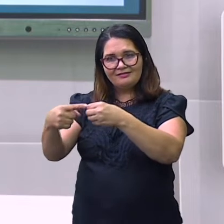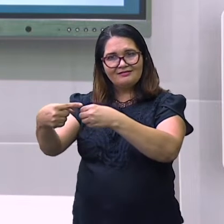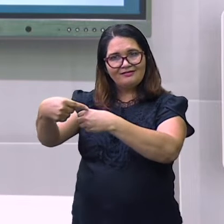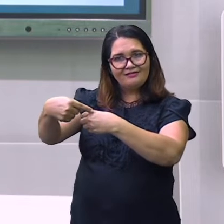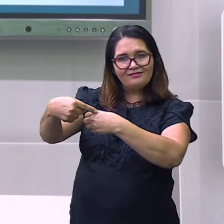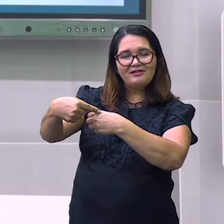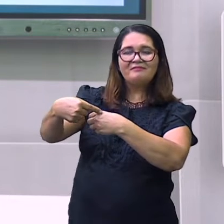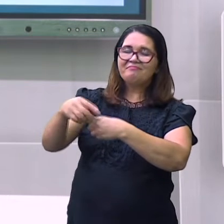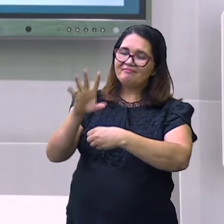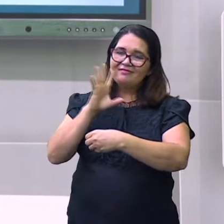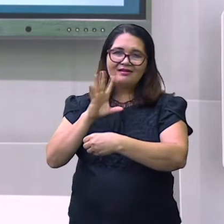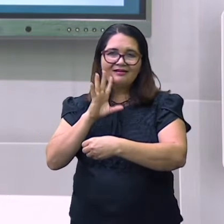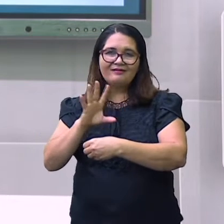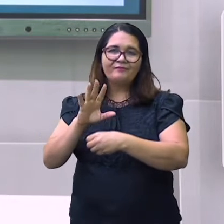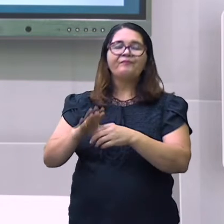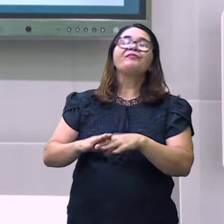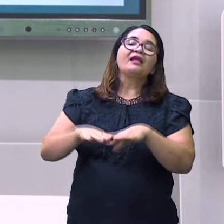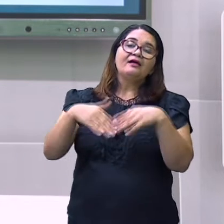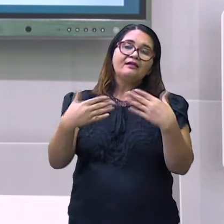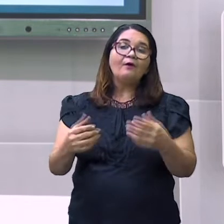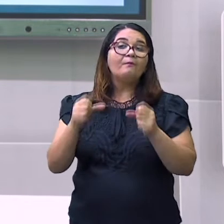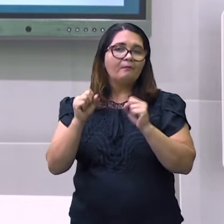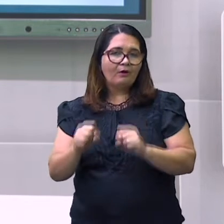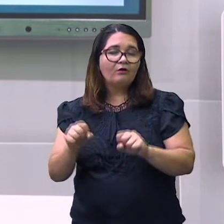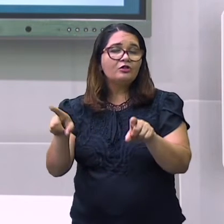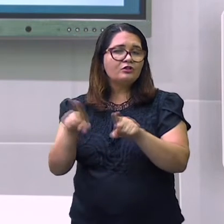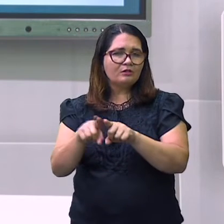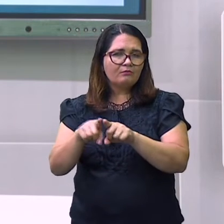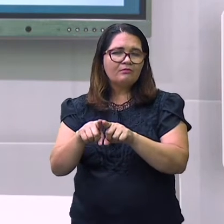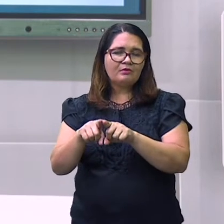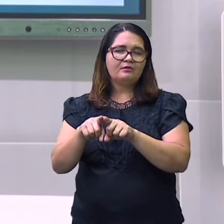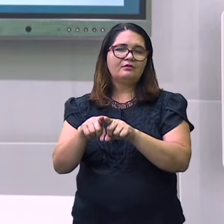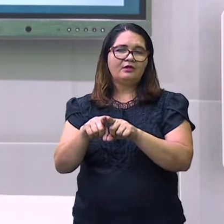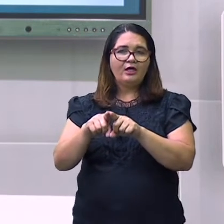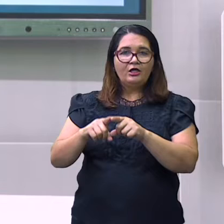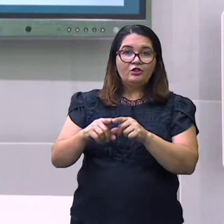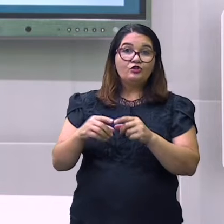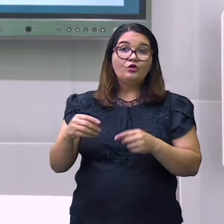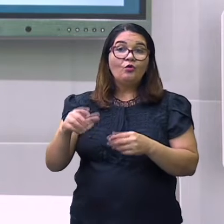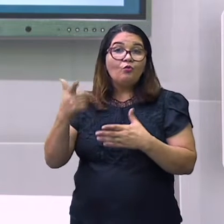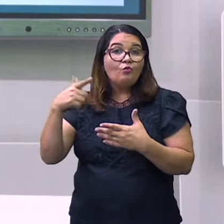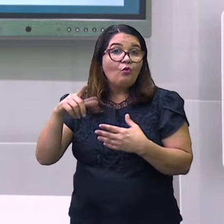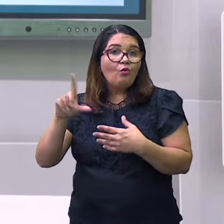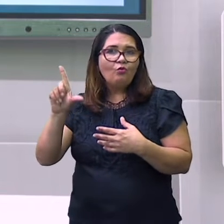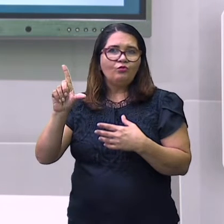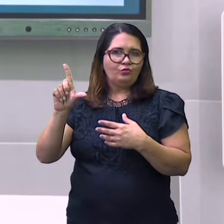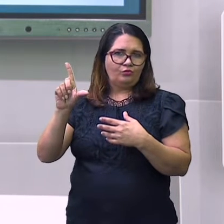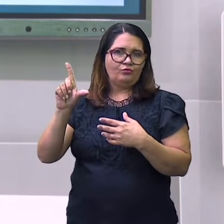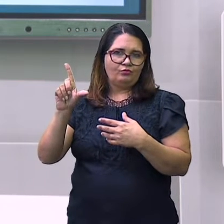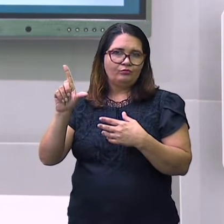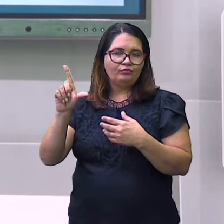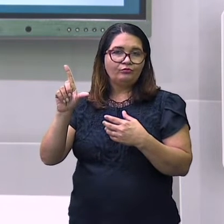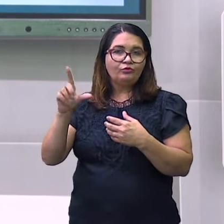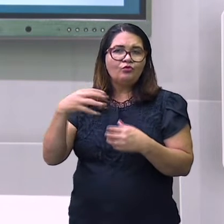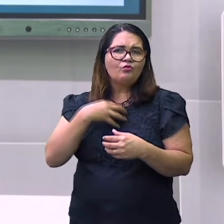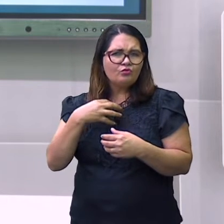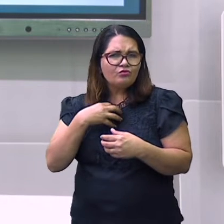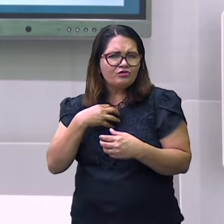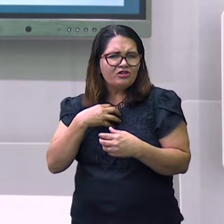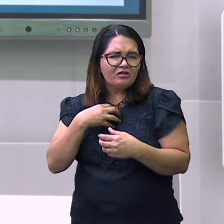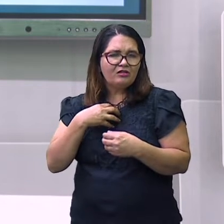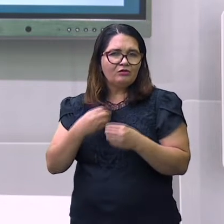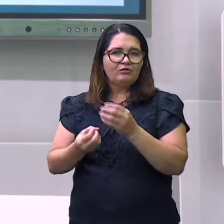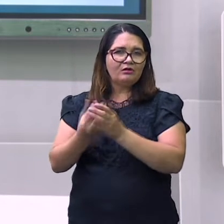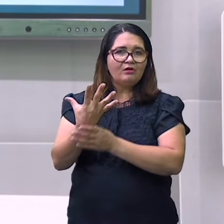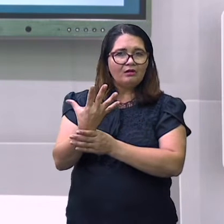pode fazer de uma maneira diferente. Pode sinalizar com um palitinho, com uma bandeirinha